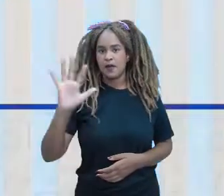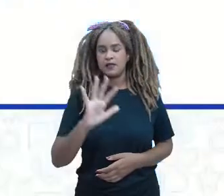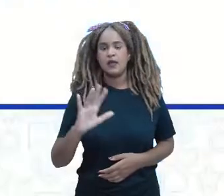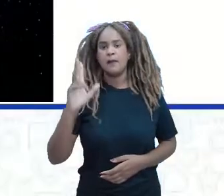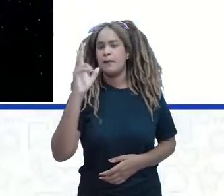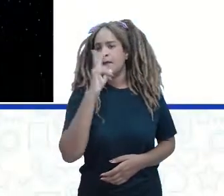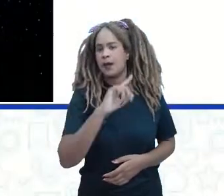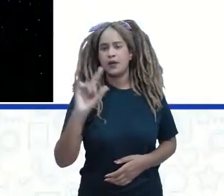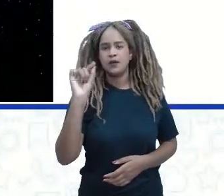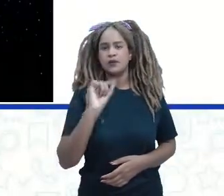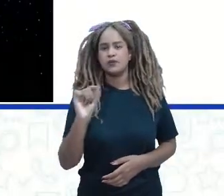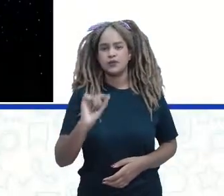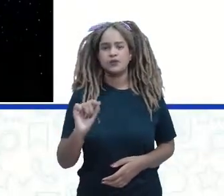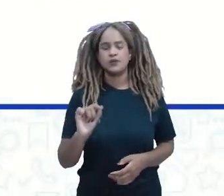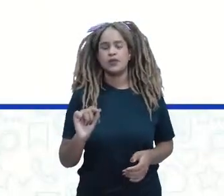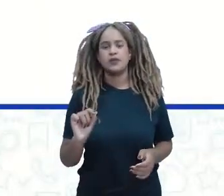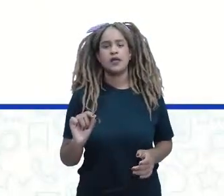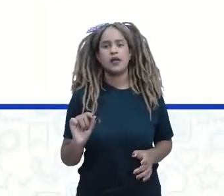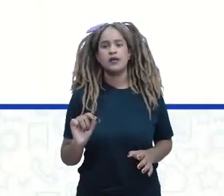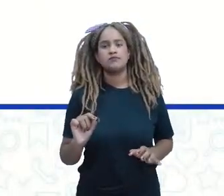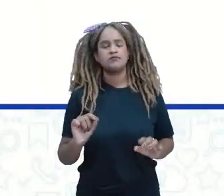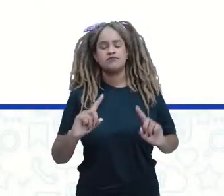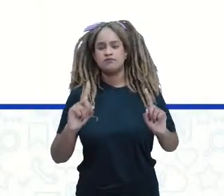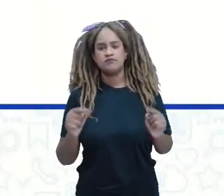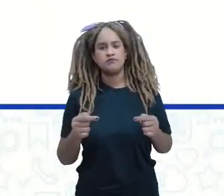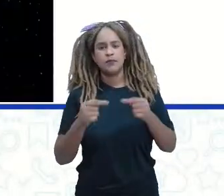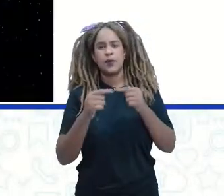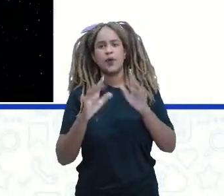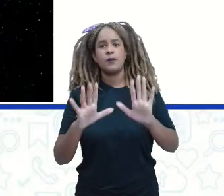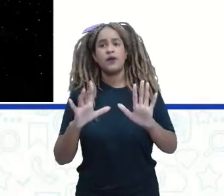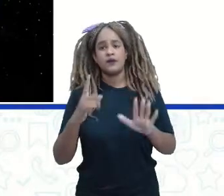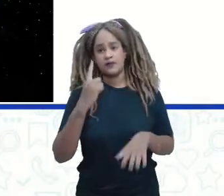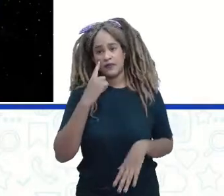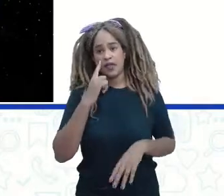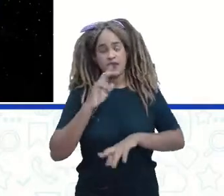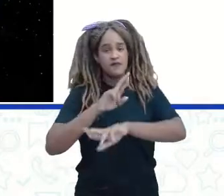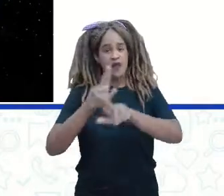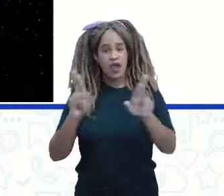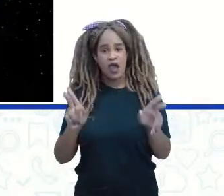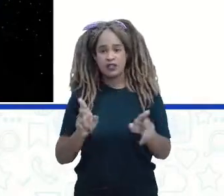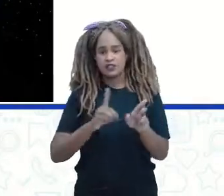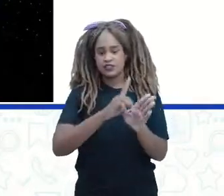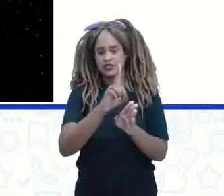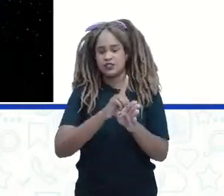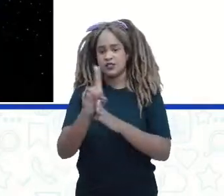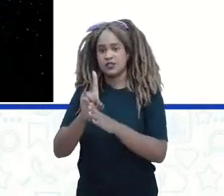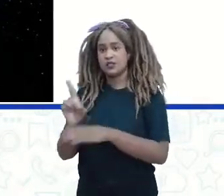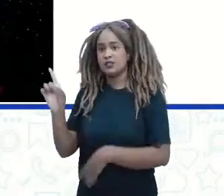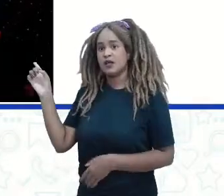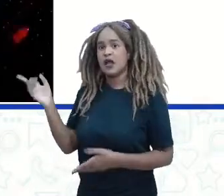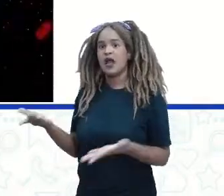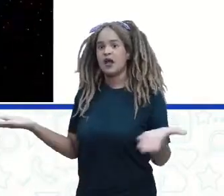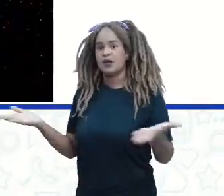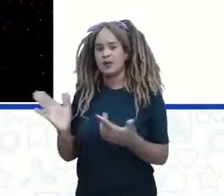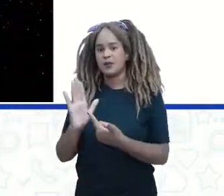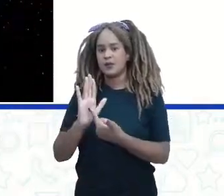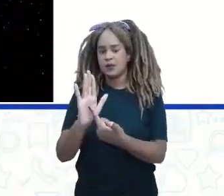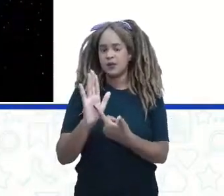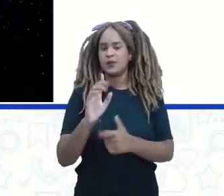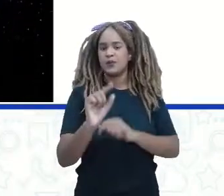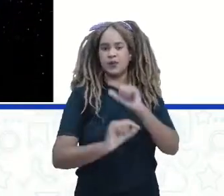algo bem circular, né? Mas a gente está vendo que é em todos os aí, sentidos, olha só, em todas as direções. Tá mostrando aí, tá vendo